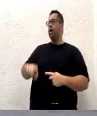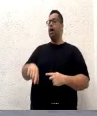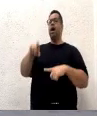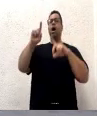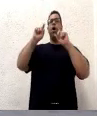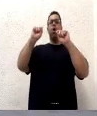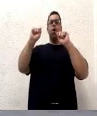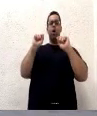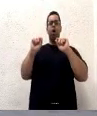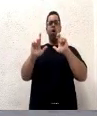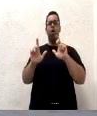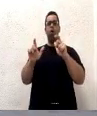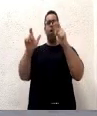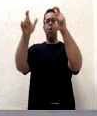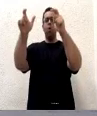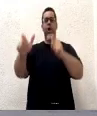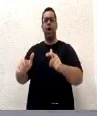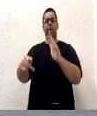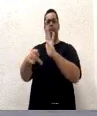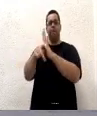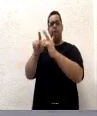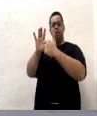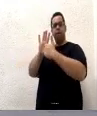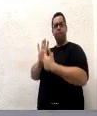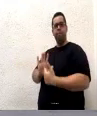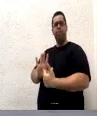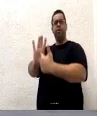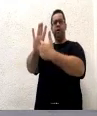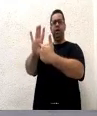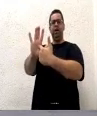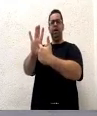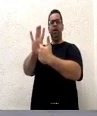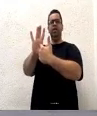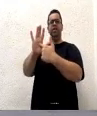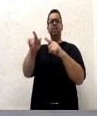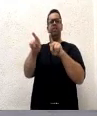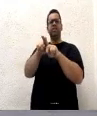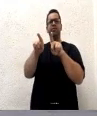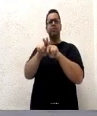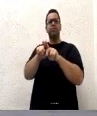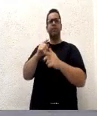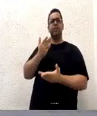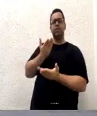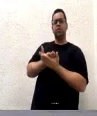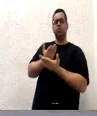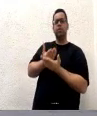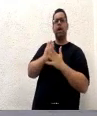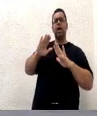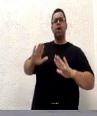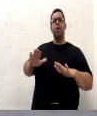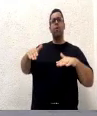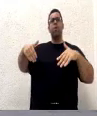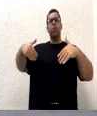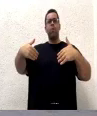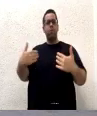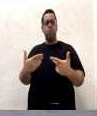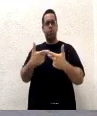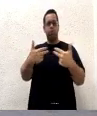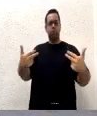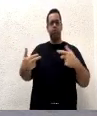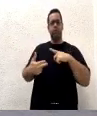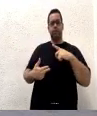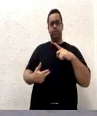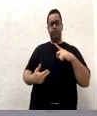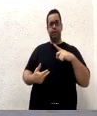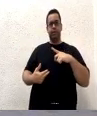formação histórica, tanto cultural e social da nossa região, e mapear os atrativos turísticos, né, existentes também na região dos